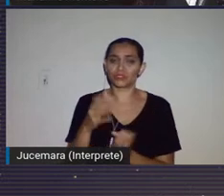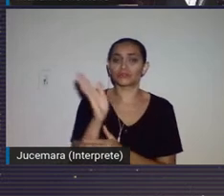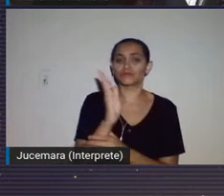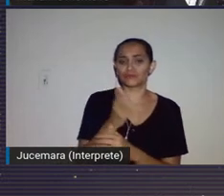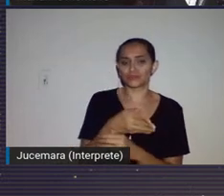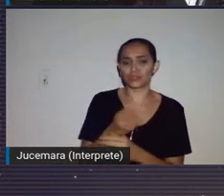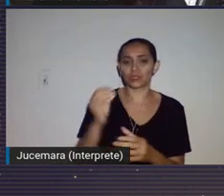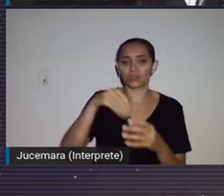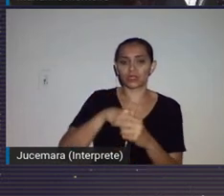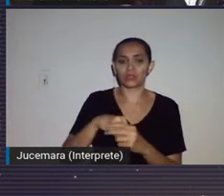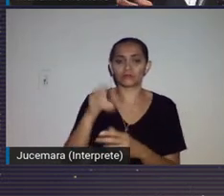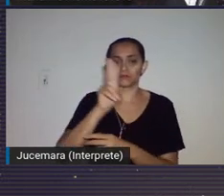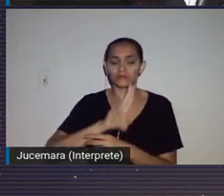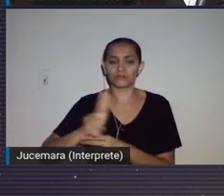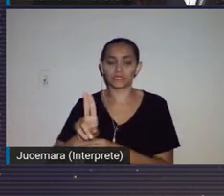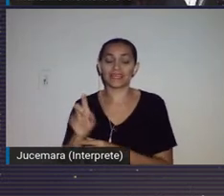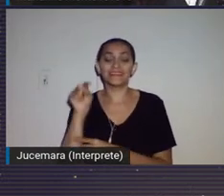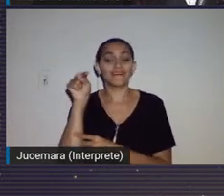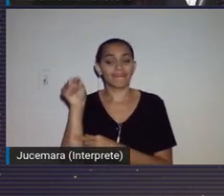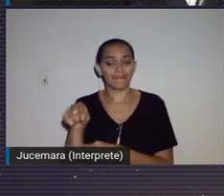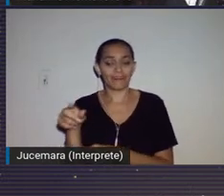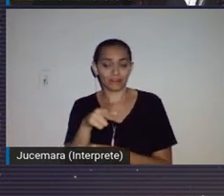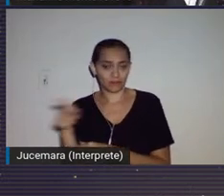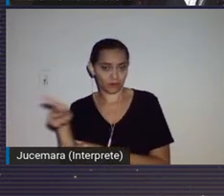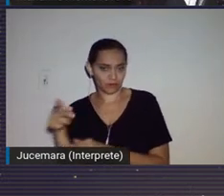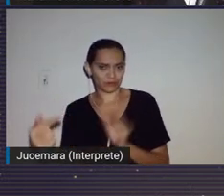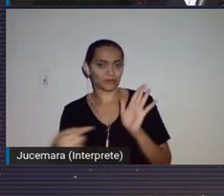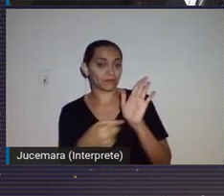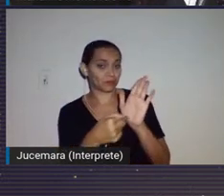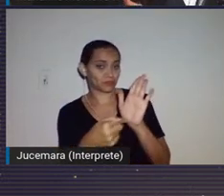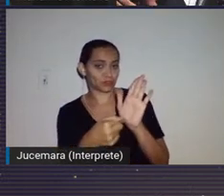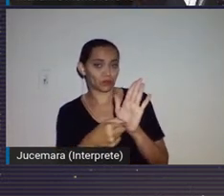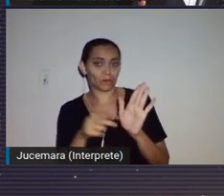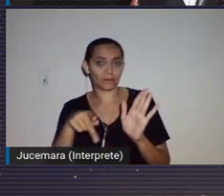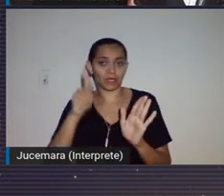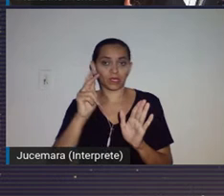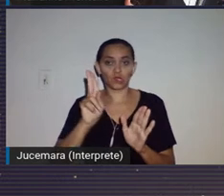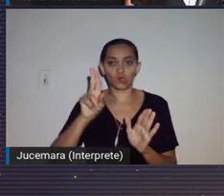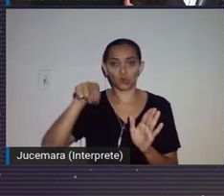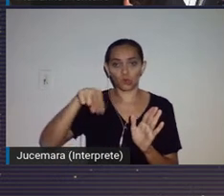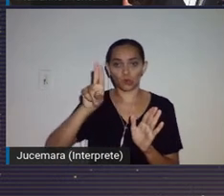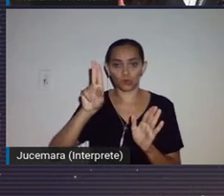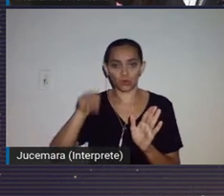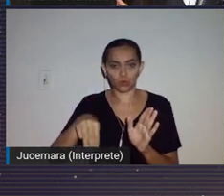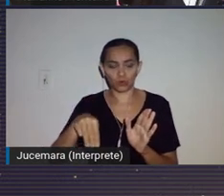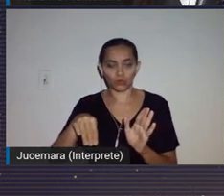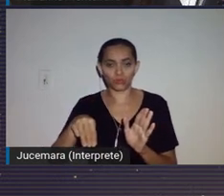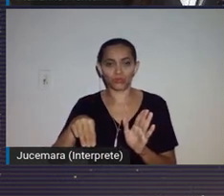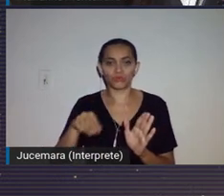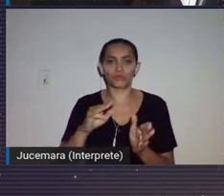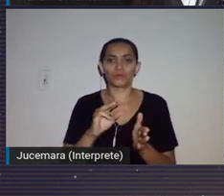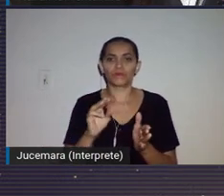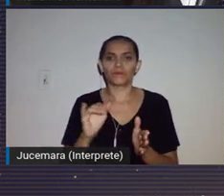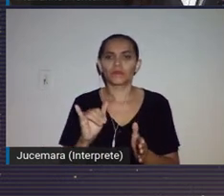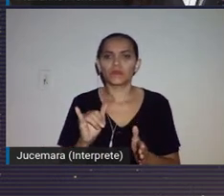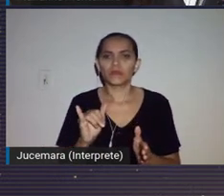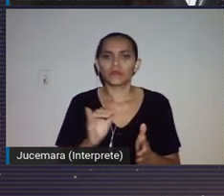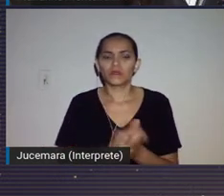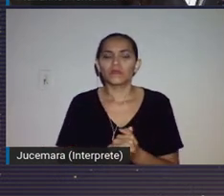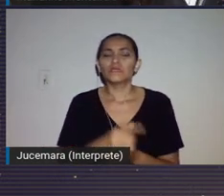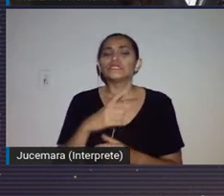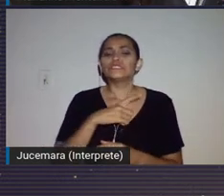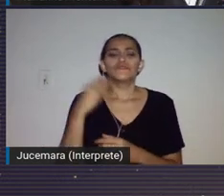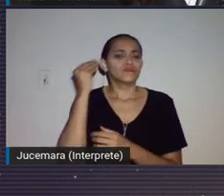ele me indicou para a Conome. E aí eu tive essa experiência bem legal também na Conome, acho que foi 3 meses